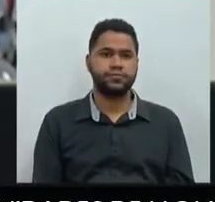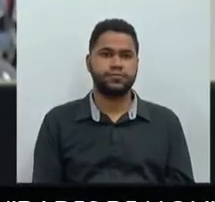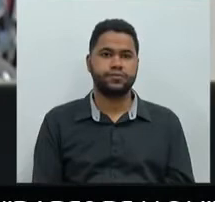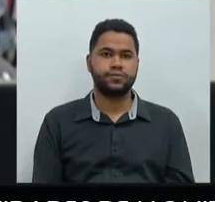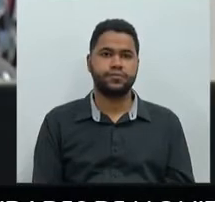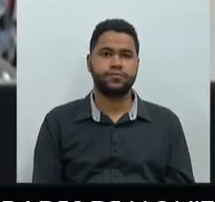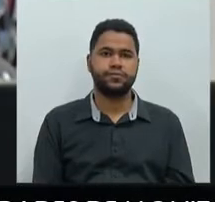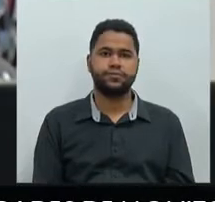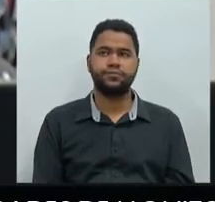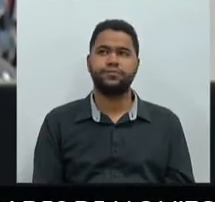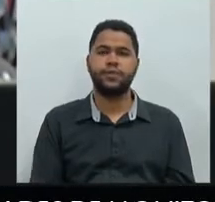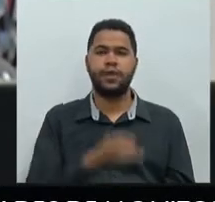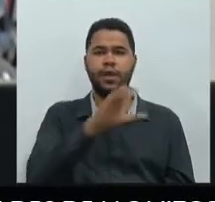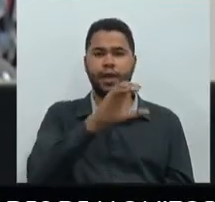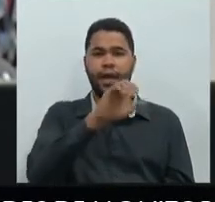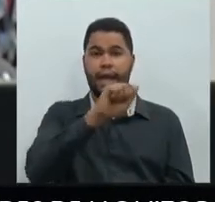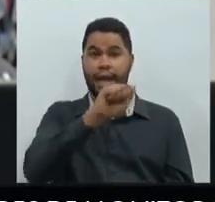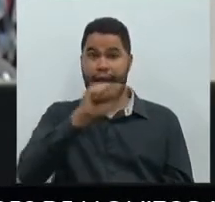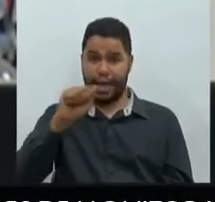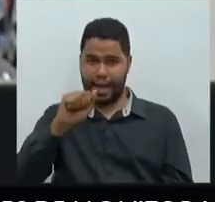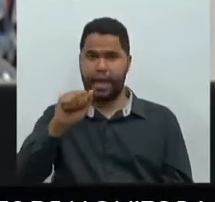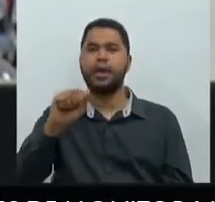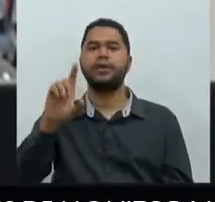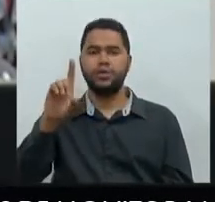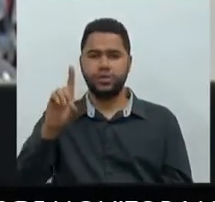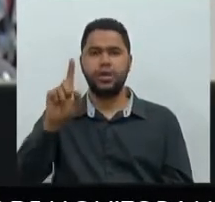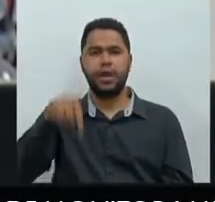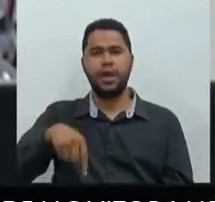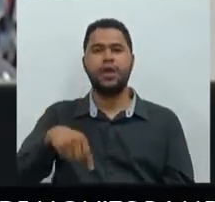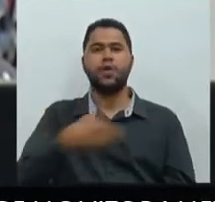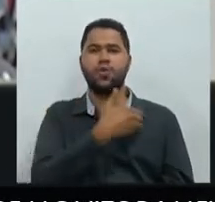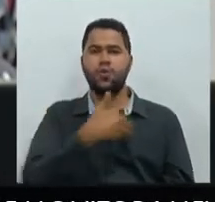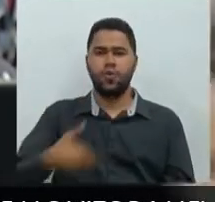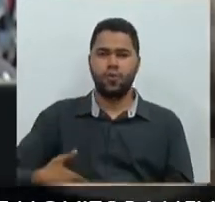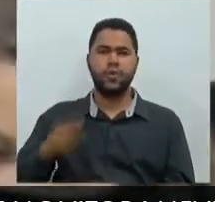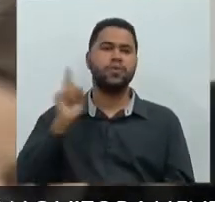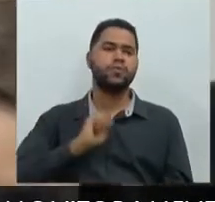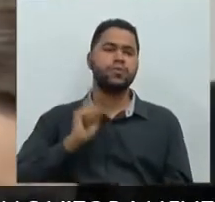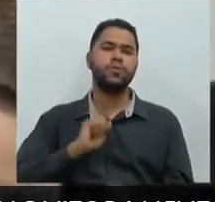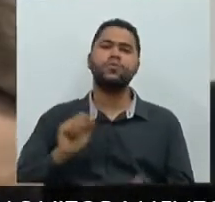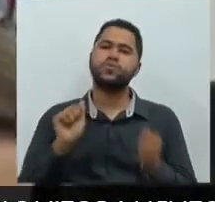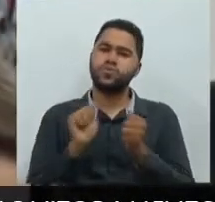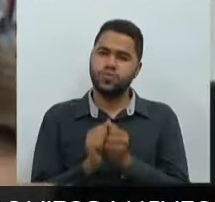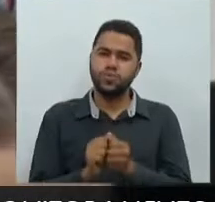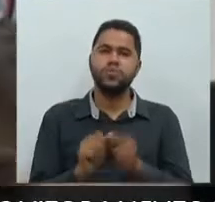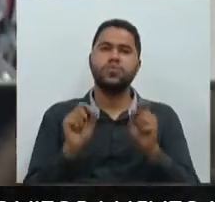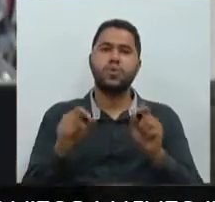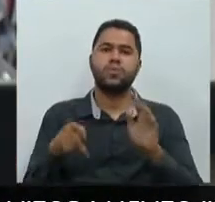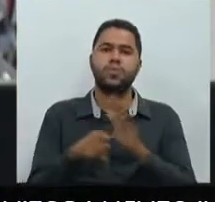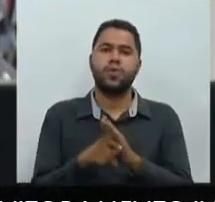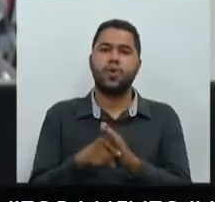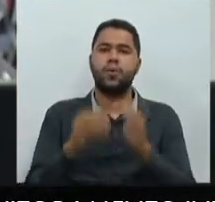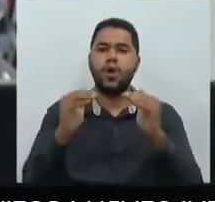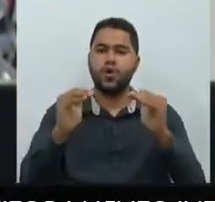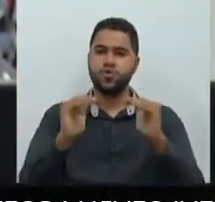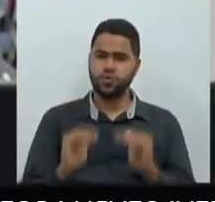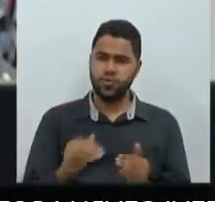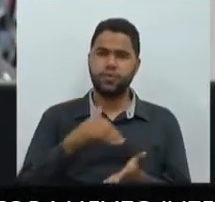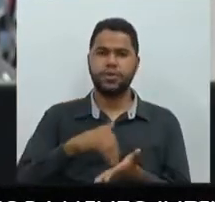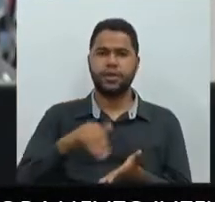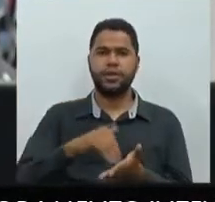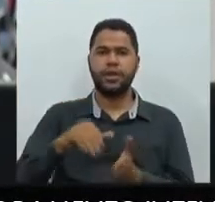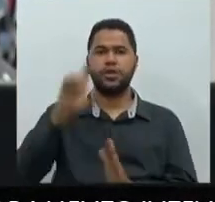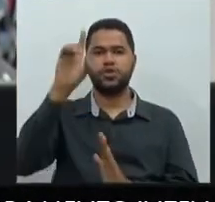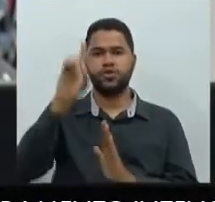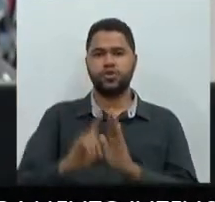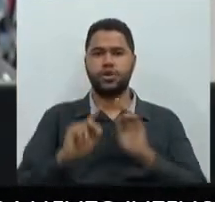Isso, o CAAD, que está também no nosso governo de Minas Gerais. Então, está lá dentro da Subsecretaria de Direitos